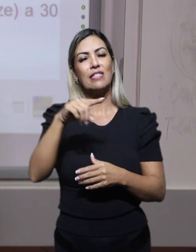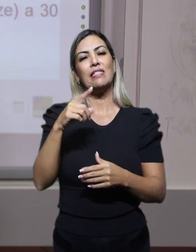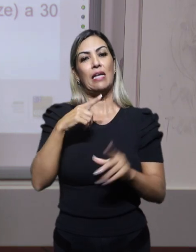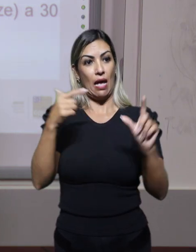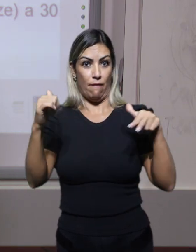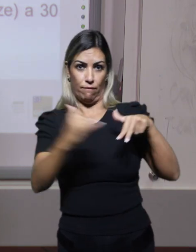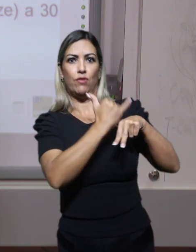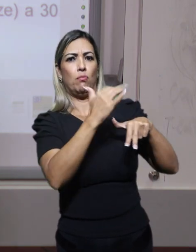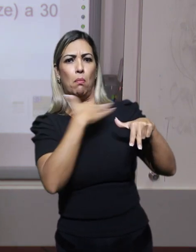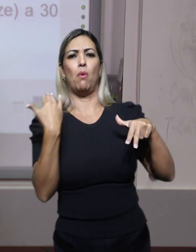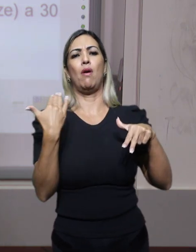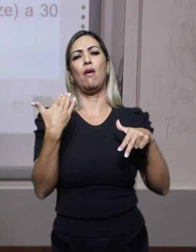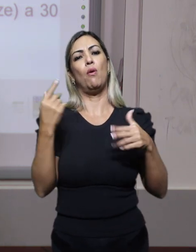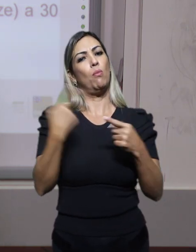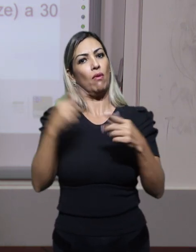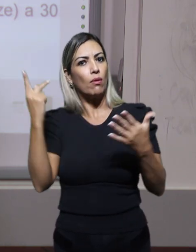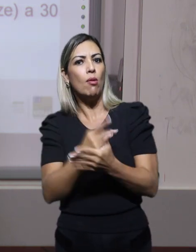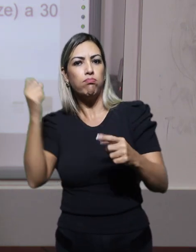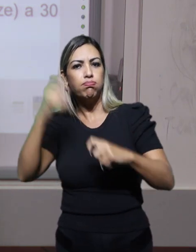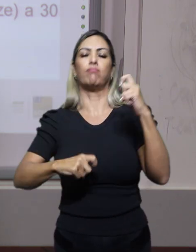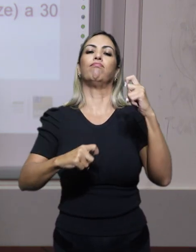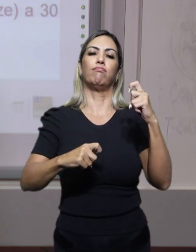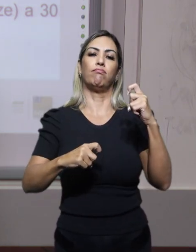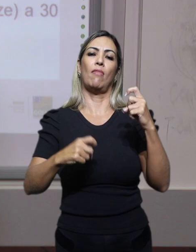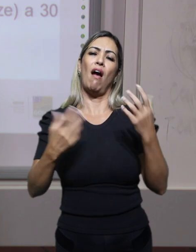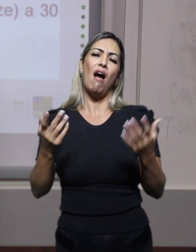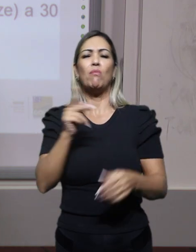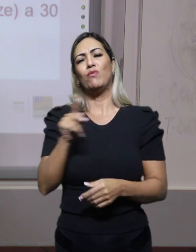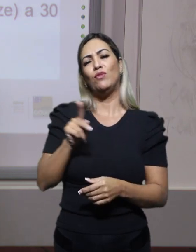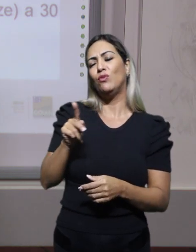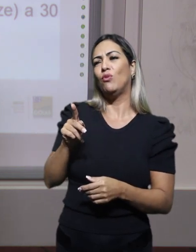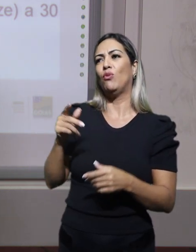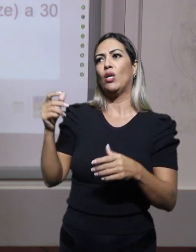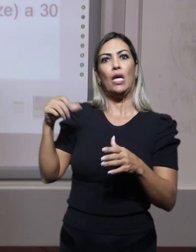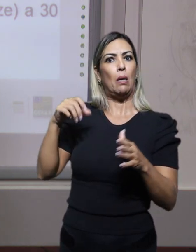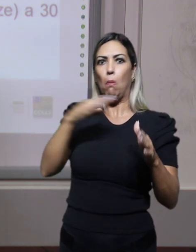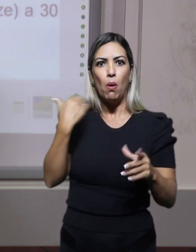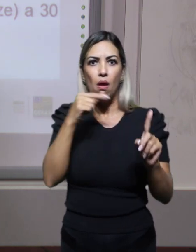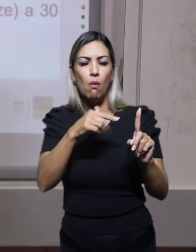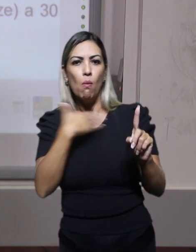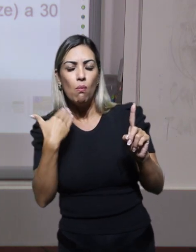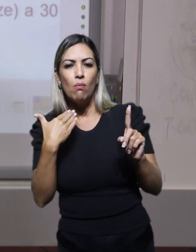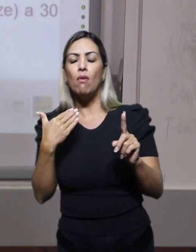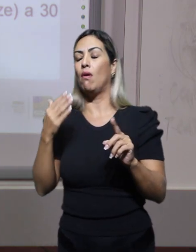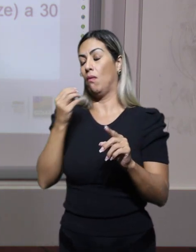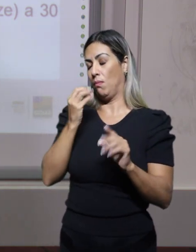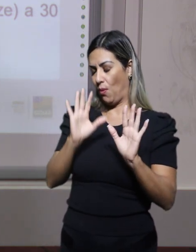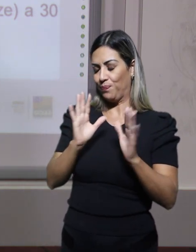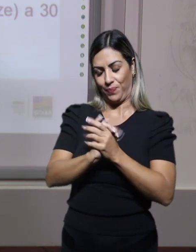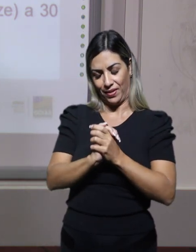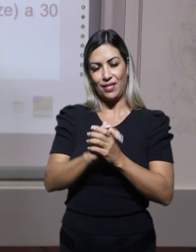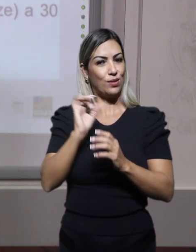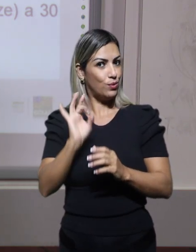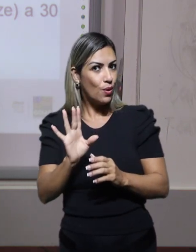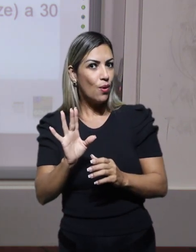vítima ter morrido em decorrência do estupro, porque aí pode ser, professora, não foi crime de homicídio? Bom, vamos somente